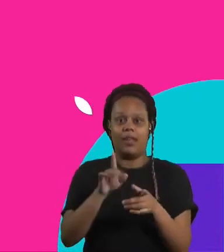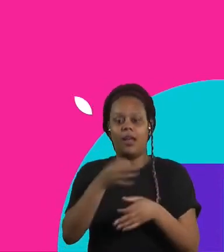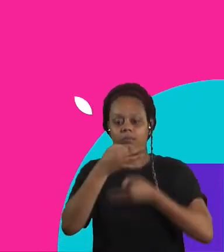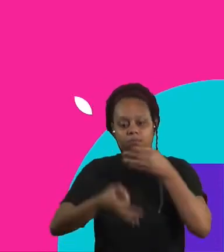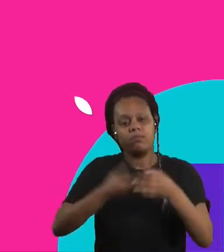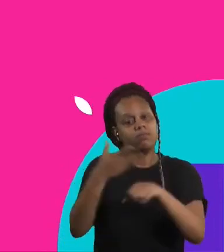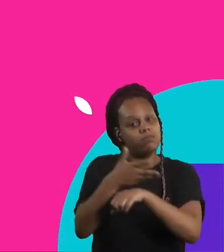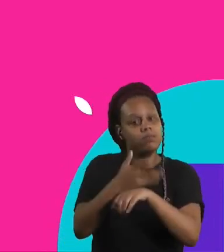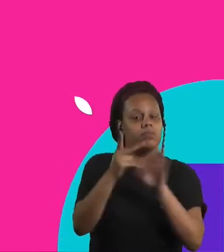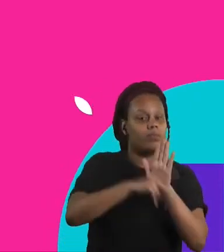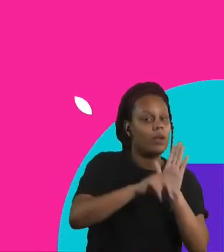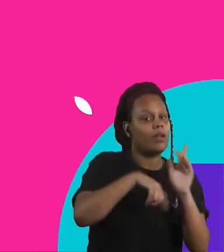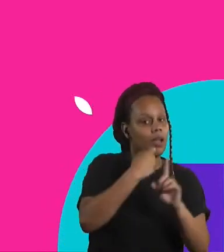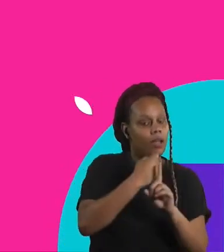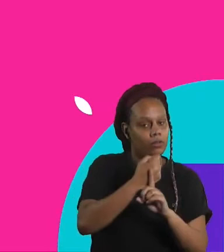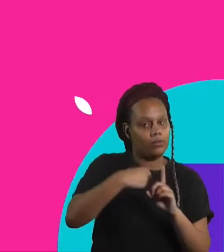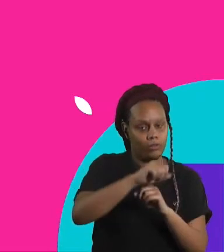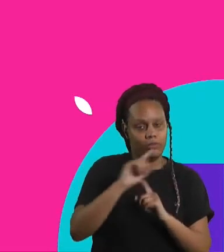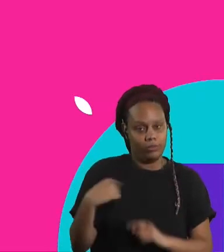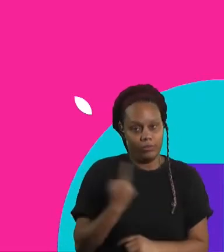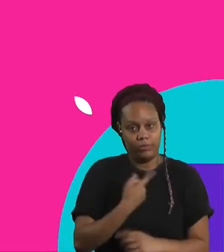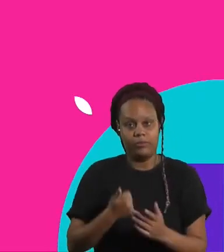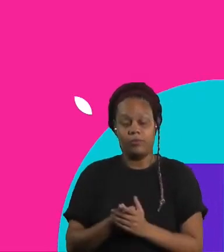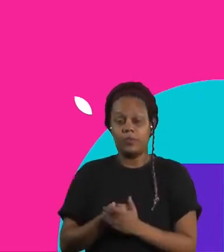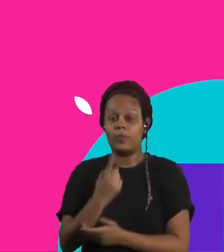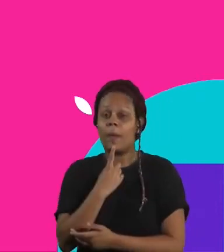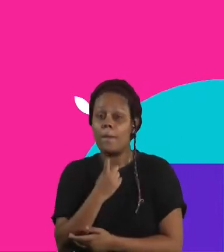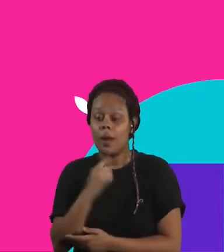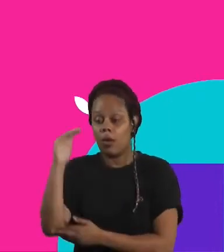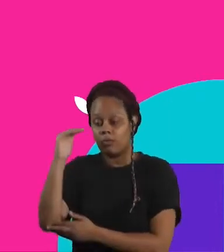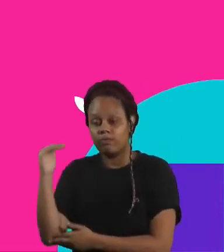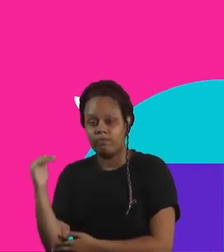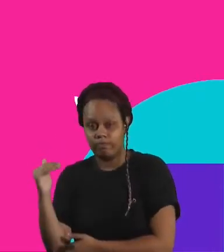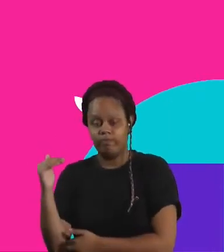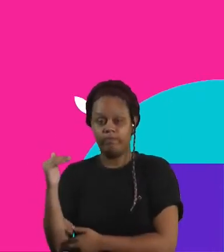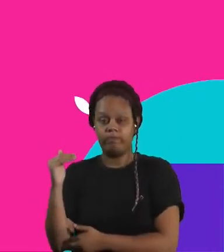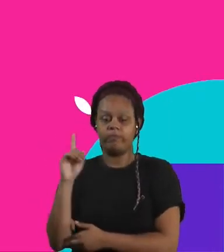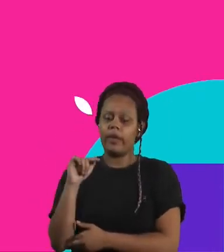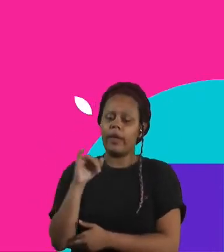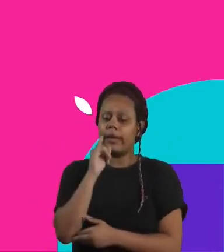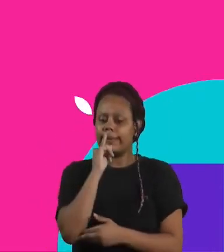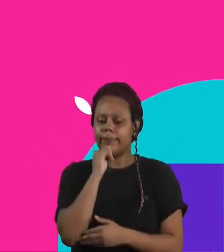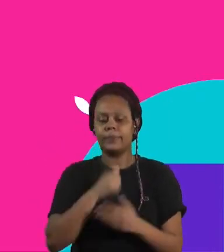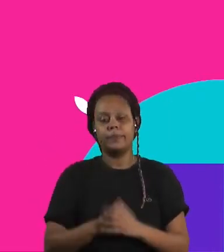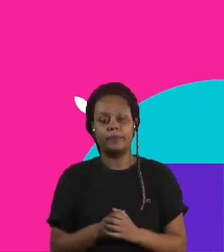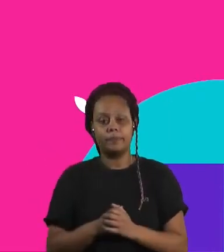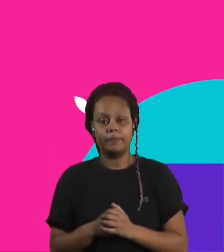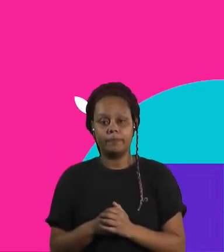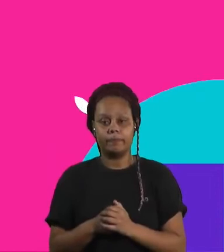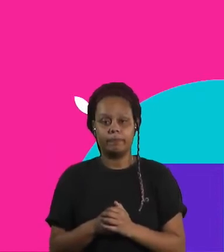participantes de projetos sociais nossos. O quadrado branco abaixo é uma dimensão